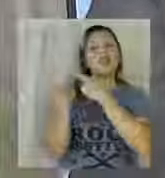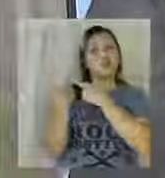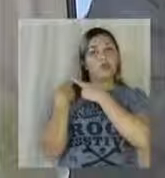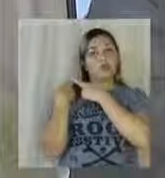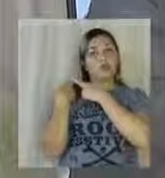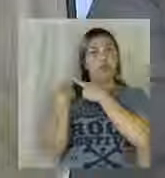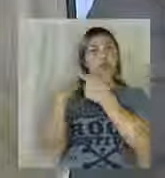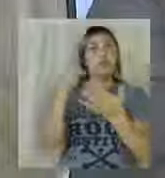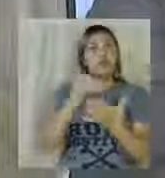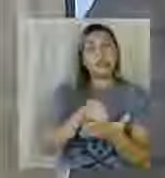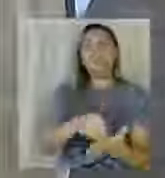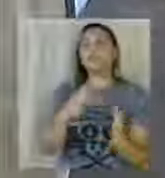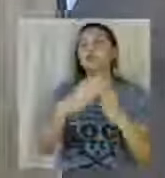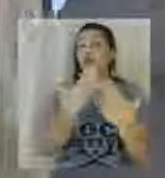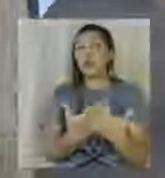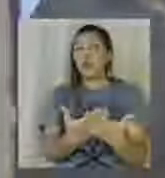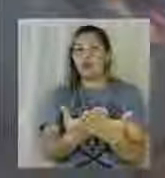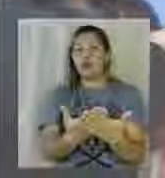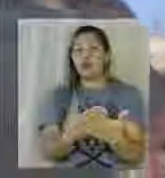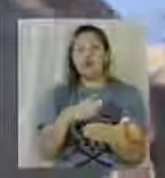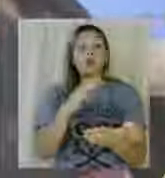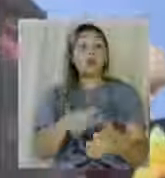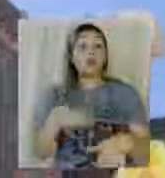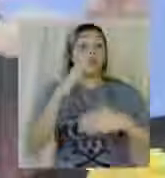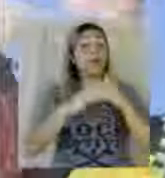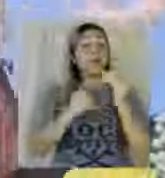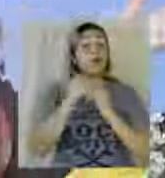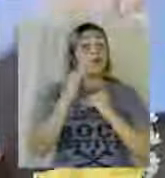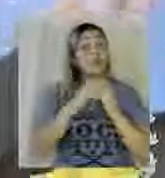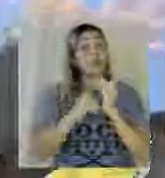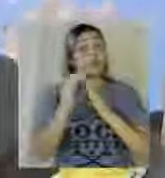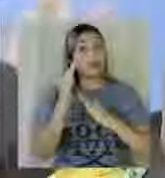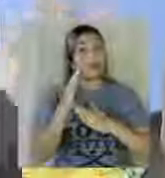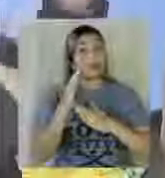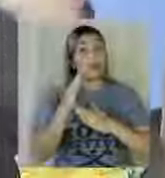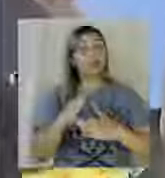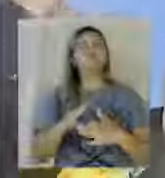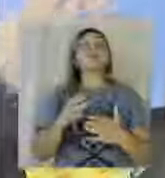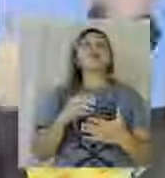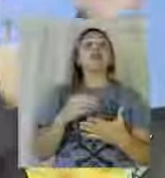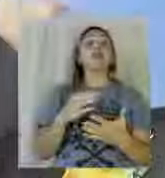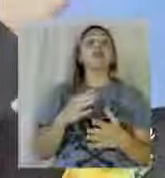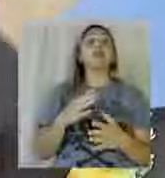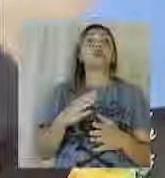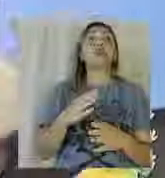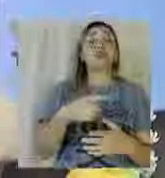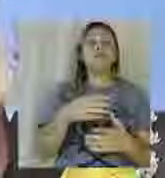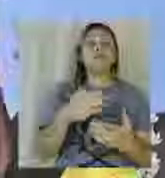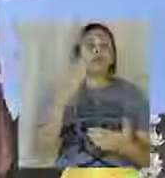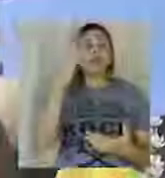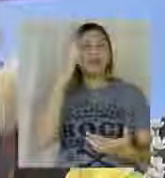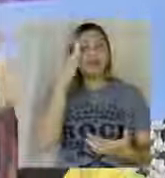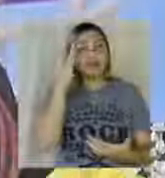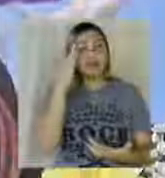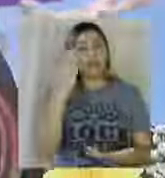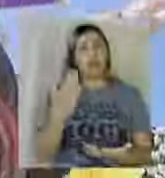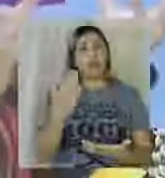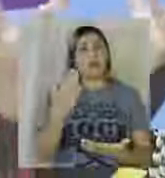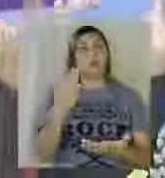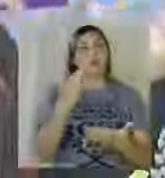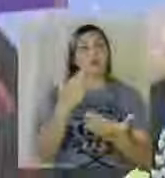dentro da sala de aula é com profissionais realmente contratados pela capacidade,